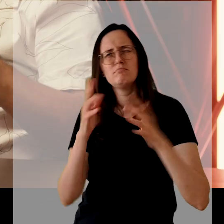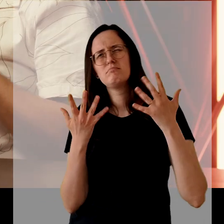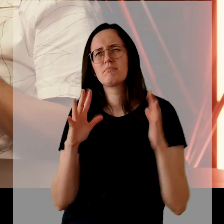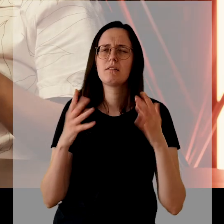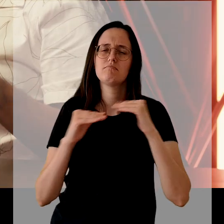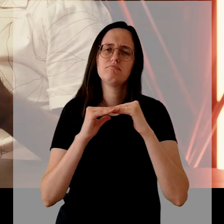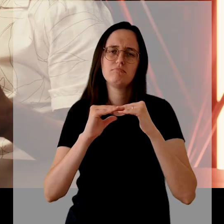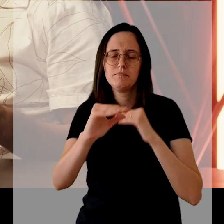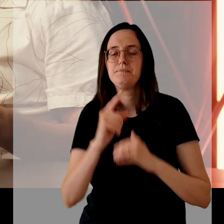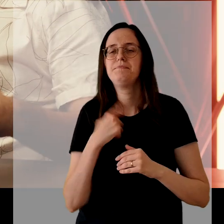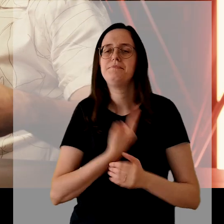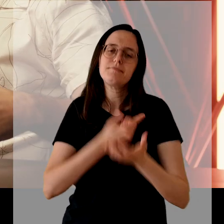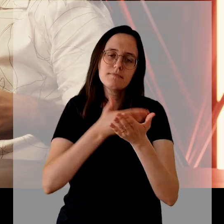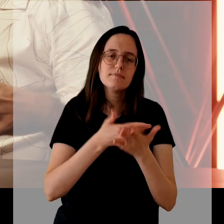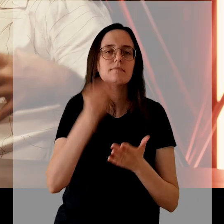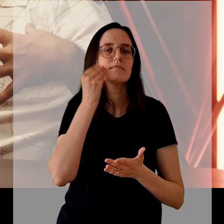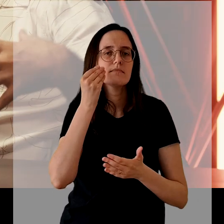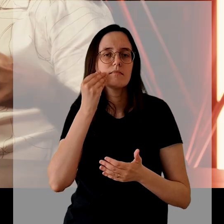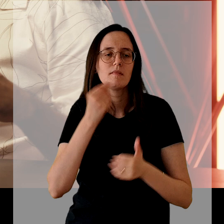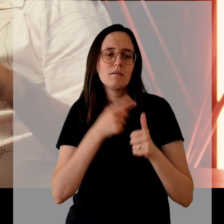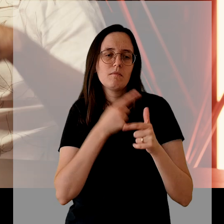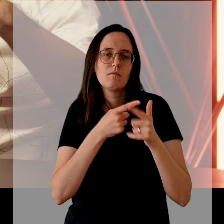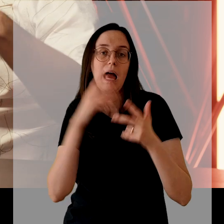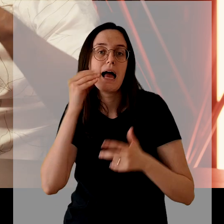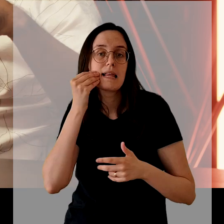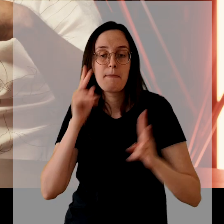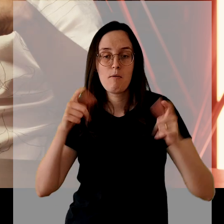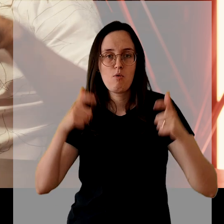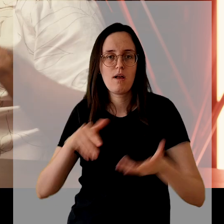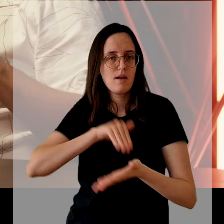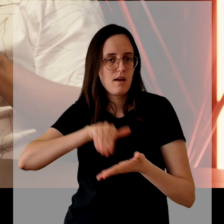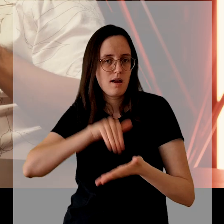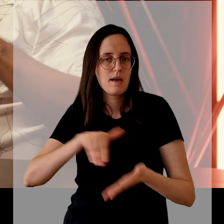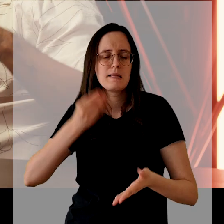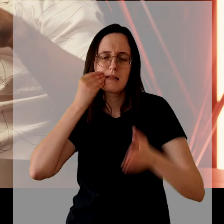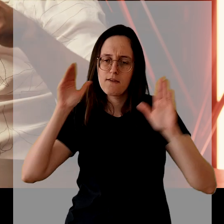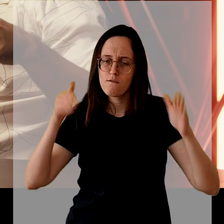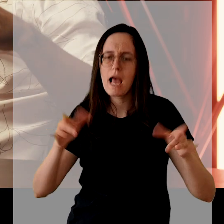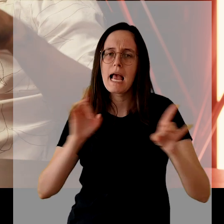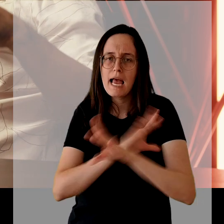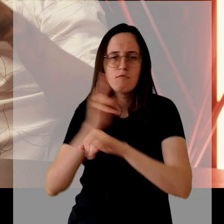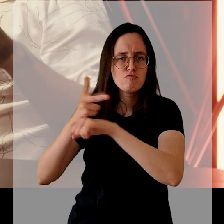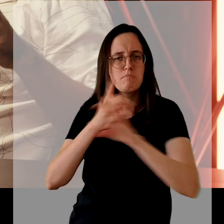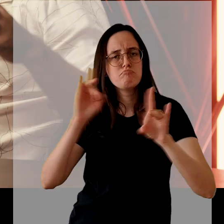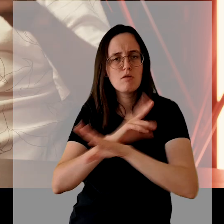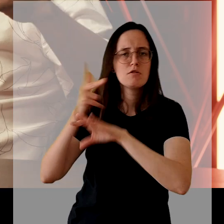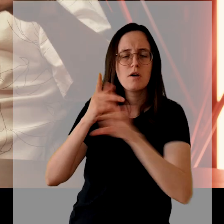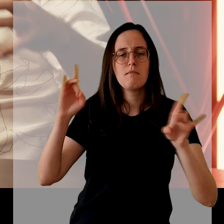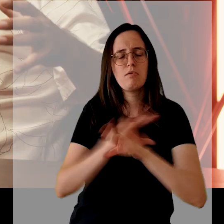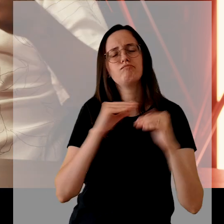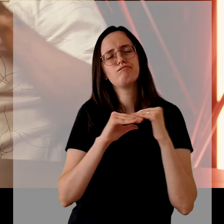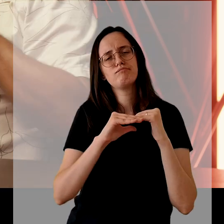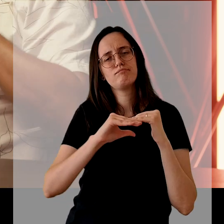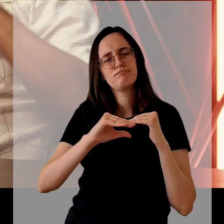menos linear, assim. Tipo, a gente começou tentando matar os primeiros episódios dentro da redação, né? Então, foi mais ou menos linear